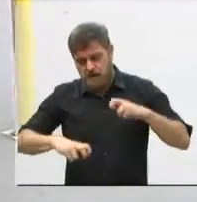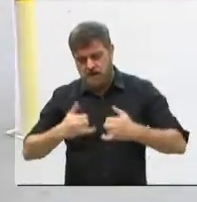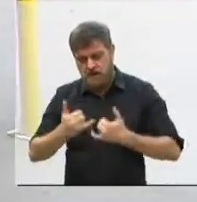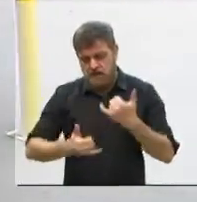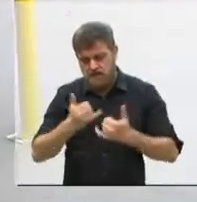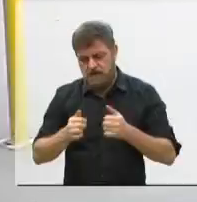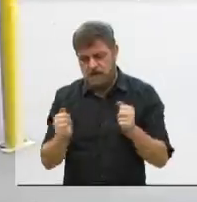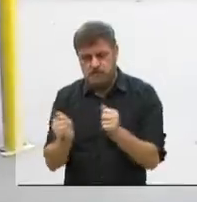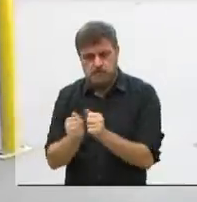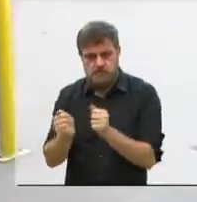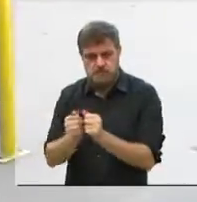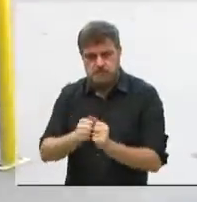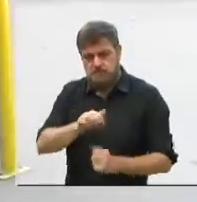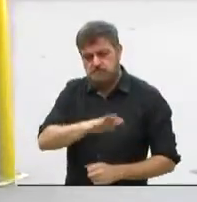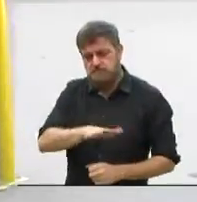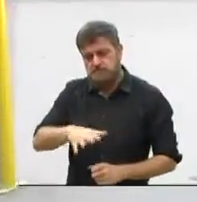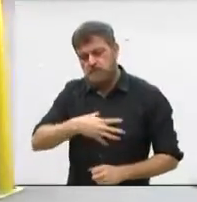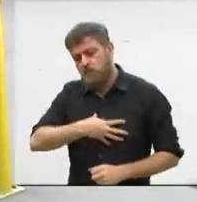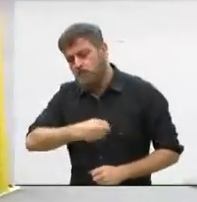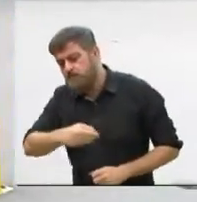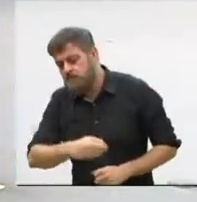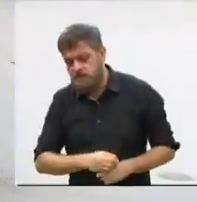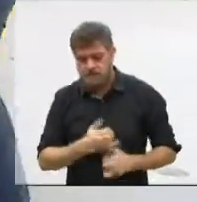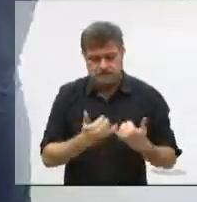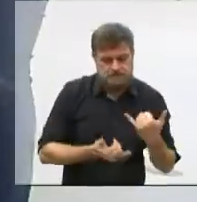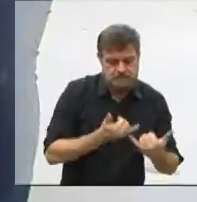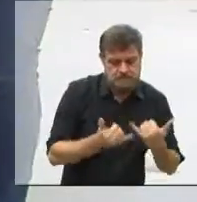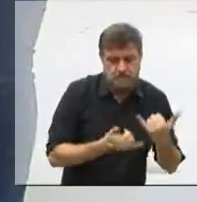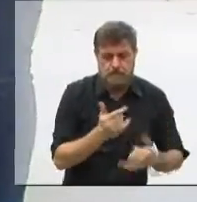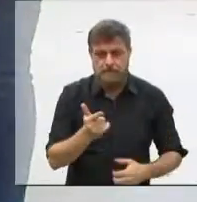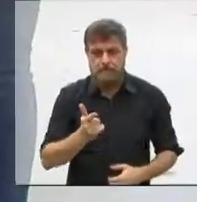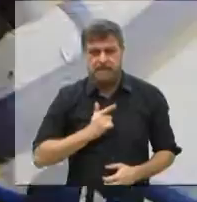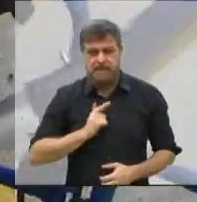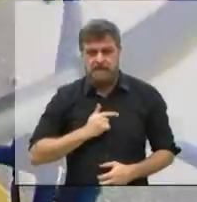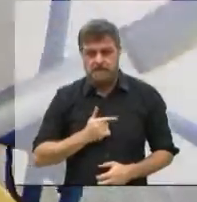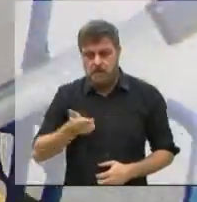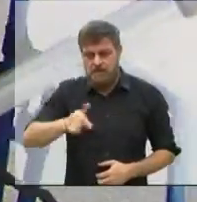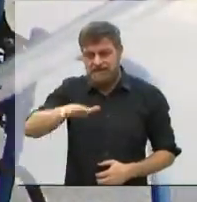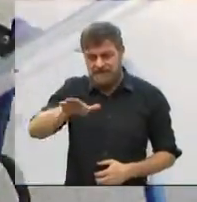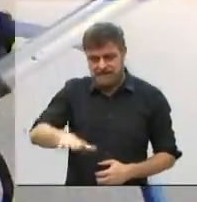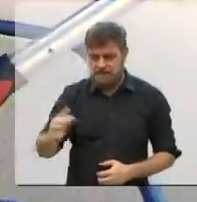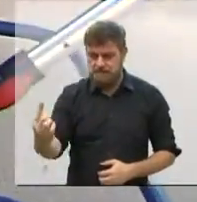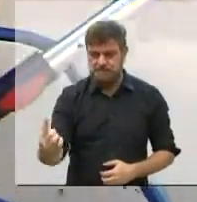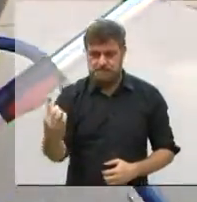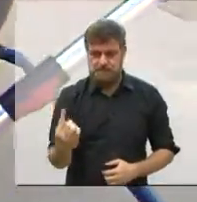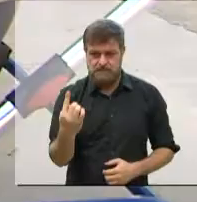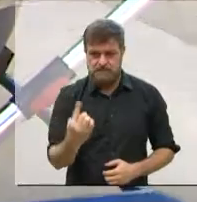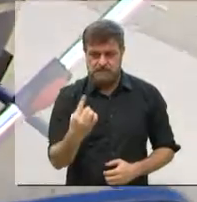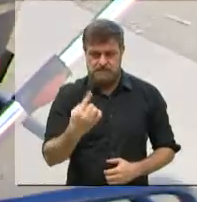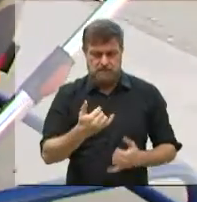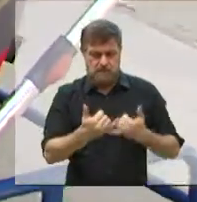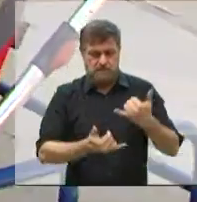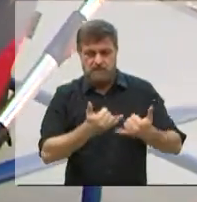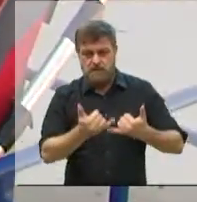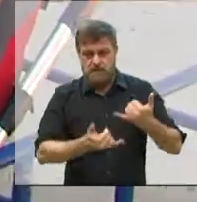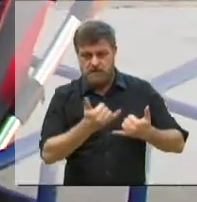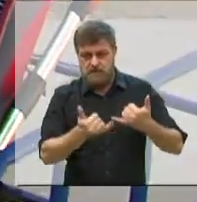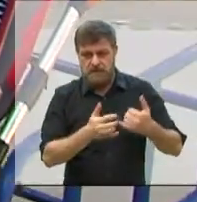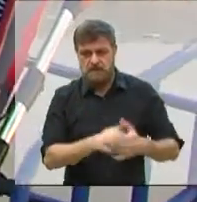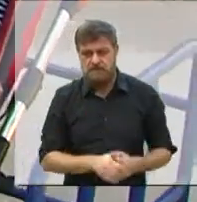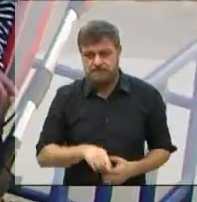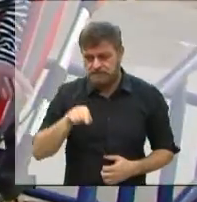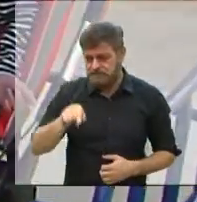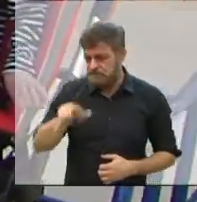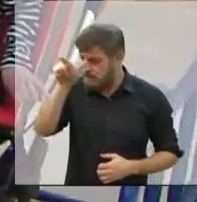brincando com o filho dela, e nisso chegou uma outra criança e começou a brincar, essa criança que